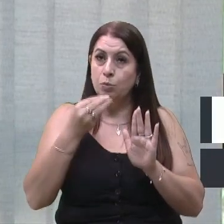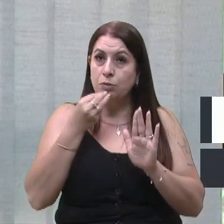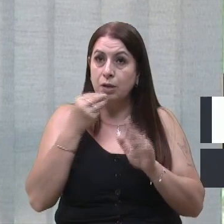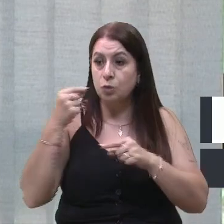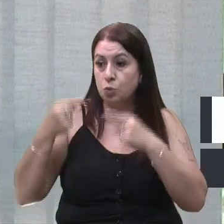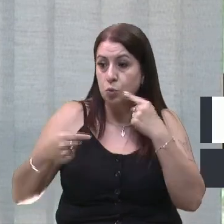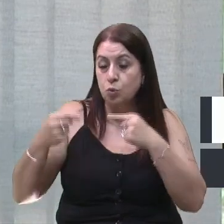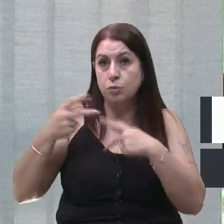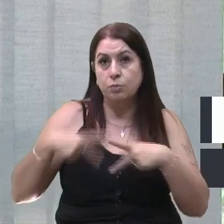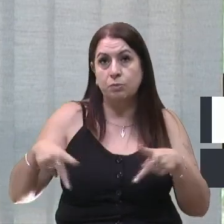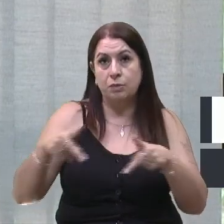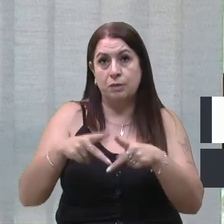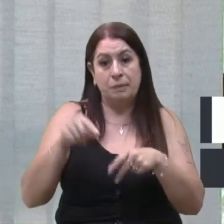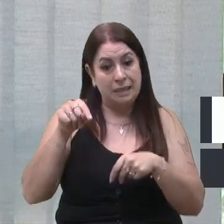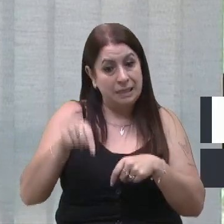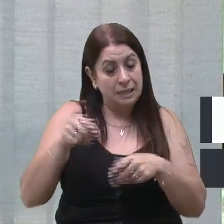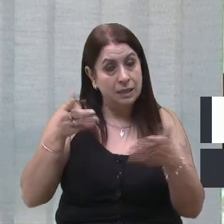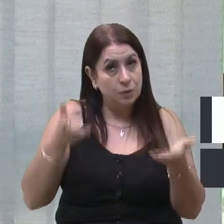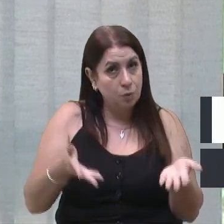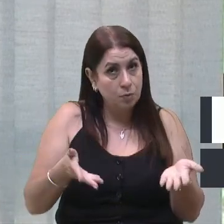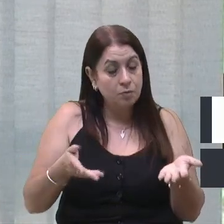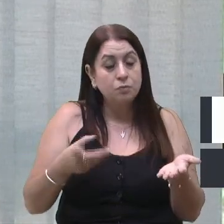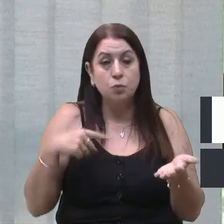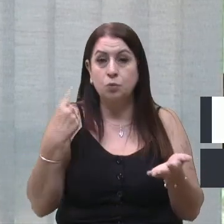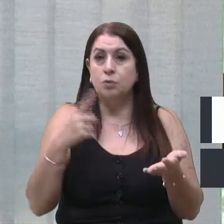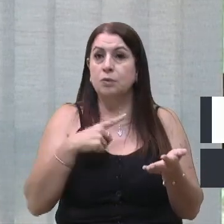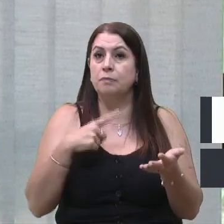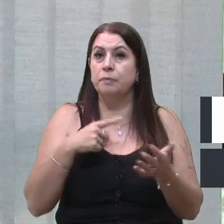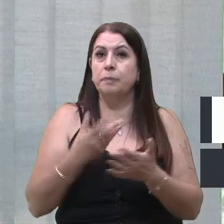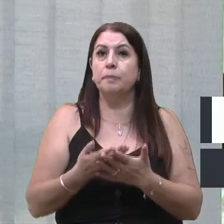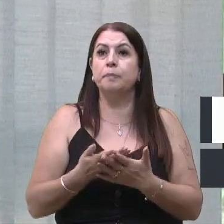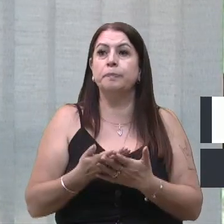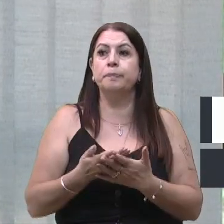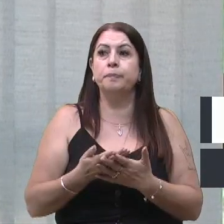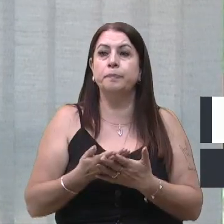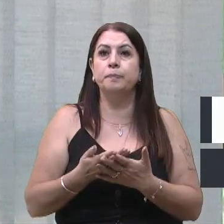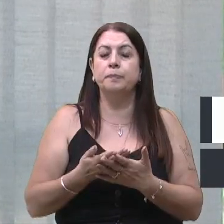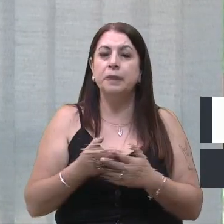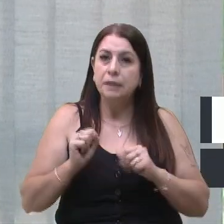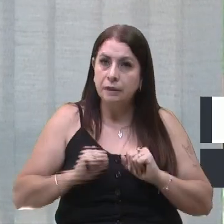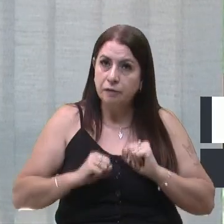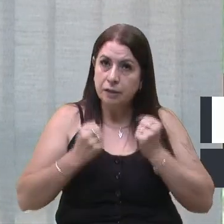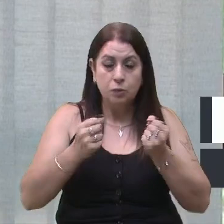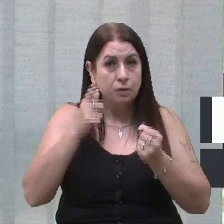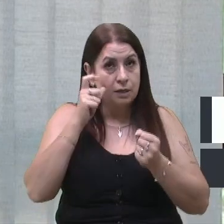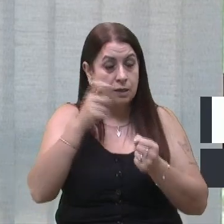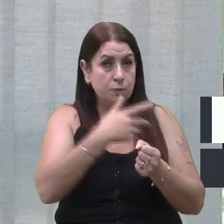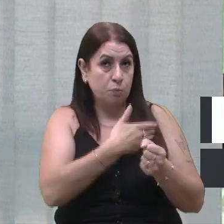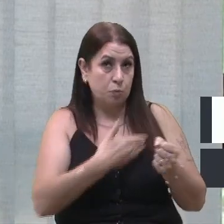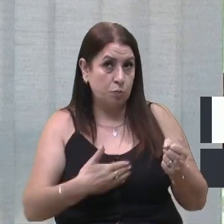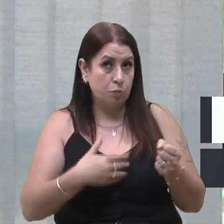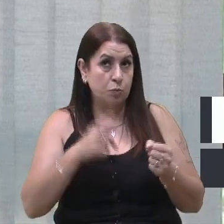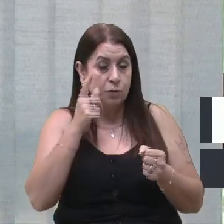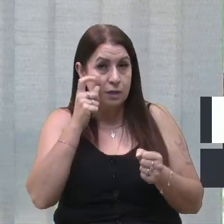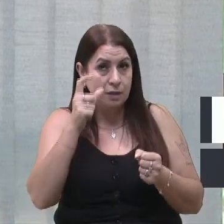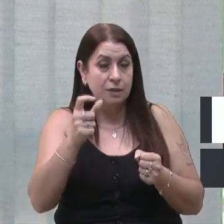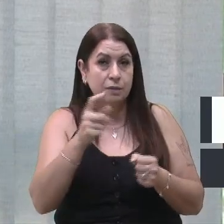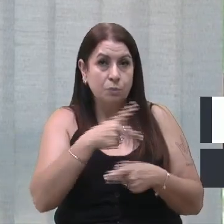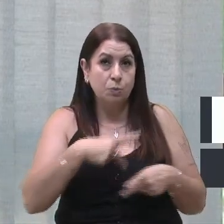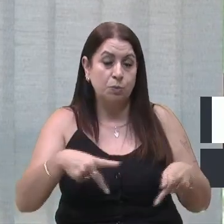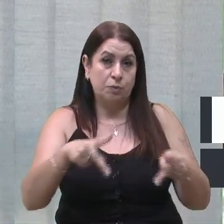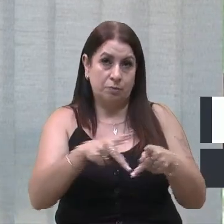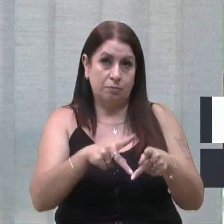com a população. Mas aqui, agora, nós estamos defendendo o interesse público, o interesse da população, para